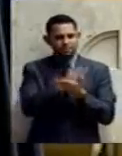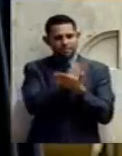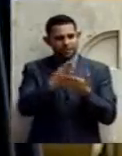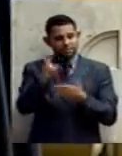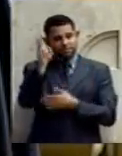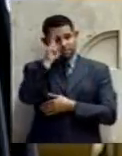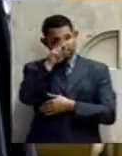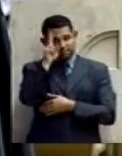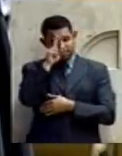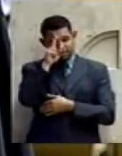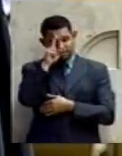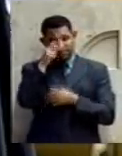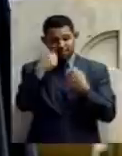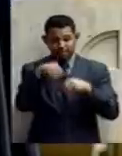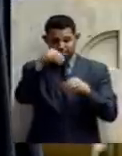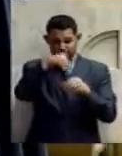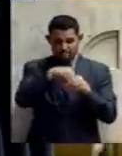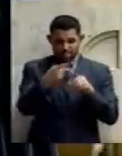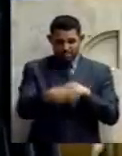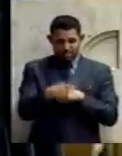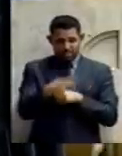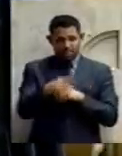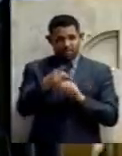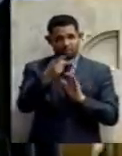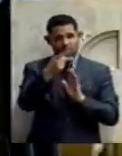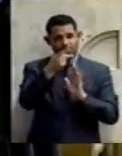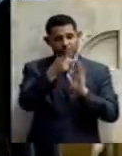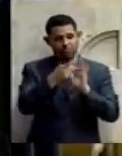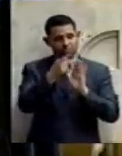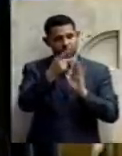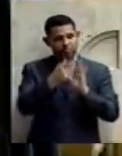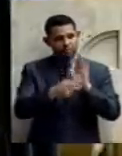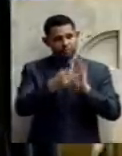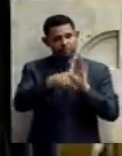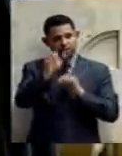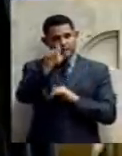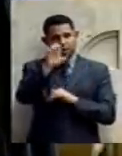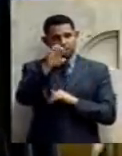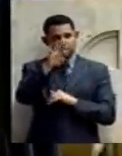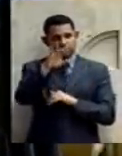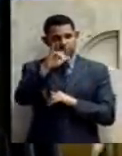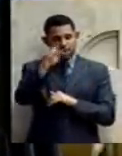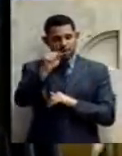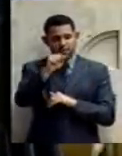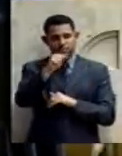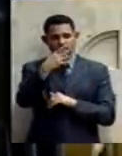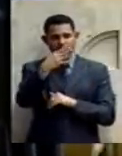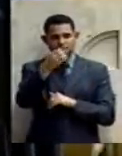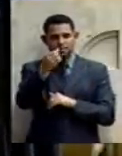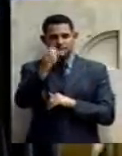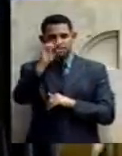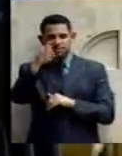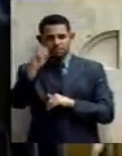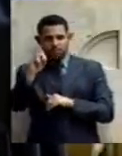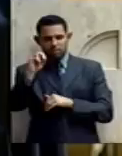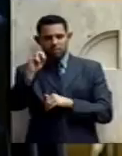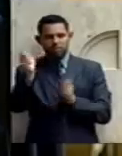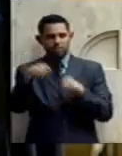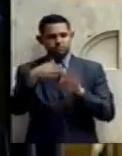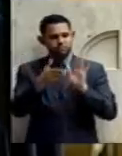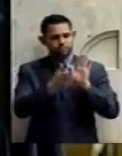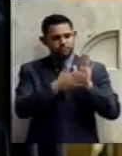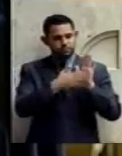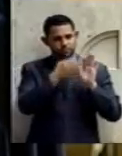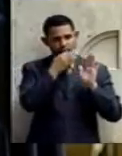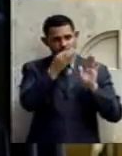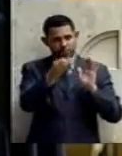lembrar, repousa nesta Corte a ação direta de inconstitucionalidade número 4650, proposta